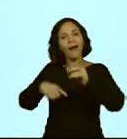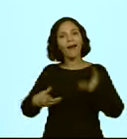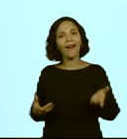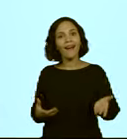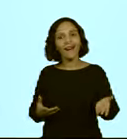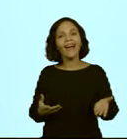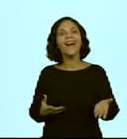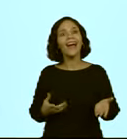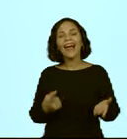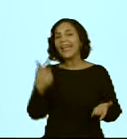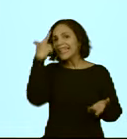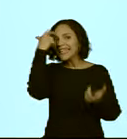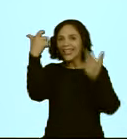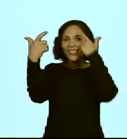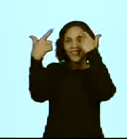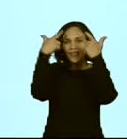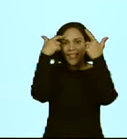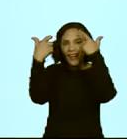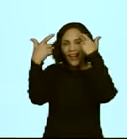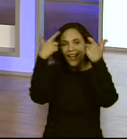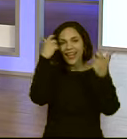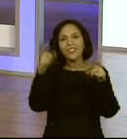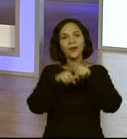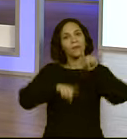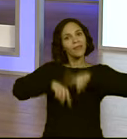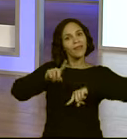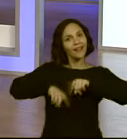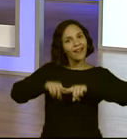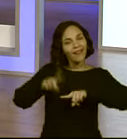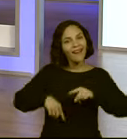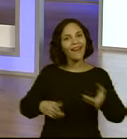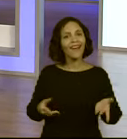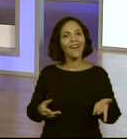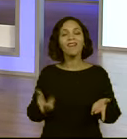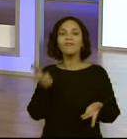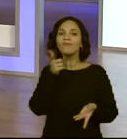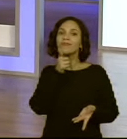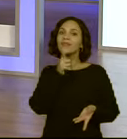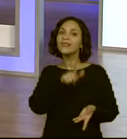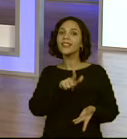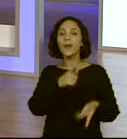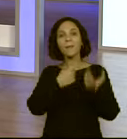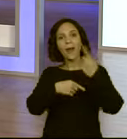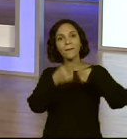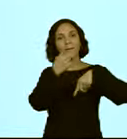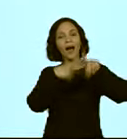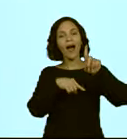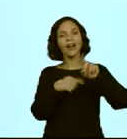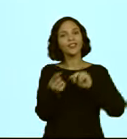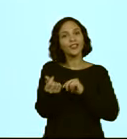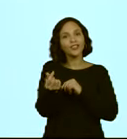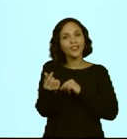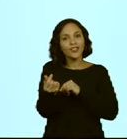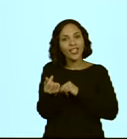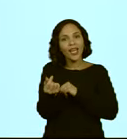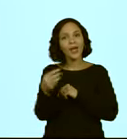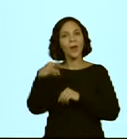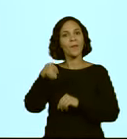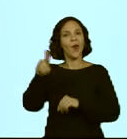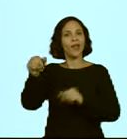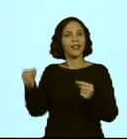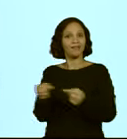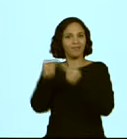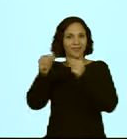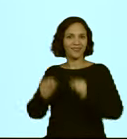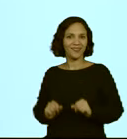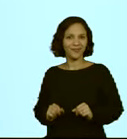é usando aí a criatividade o material e conseguiu fazer dinheiro com a moda